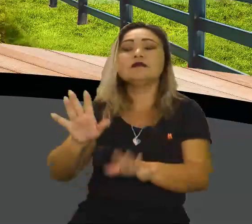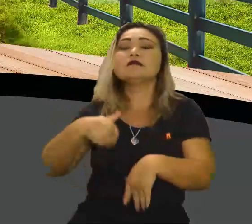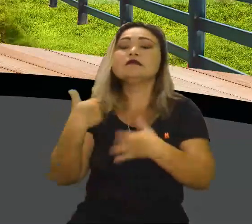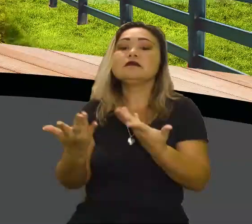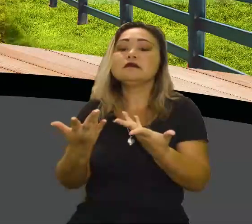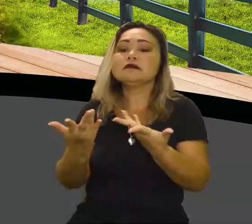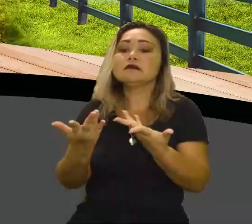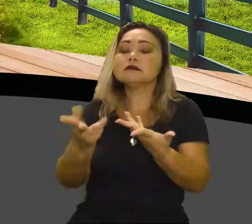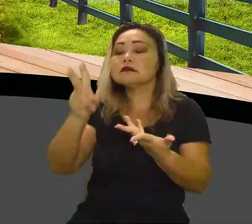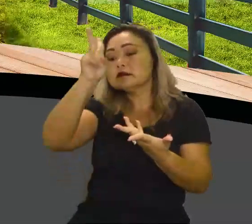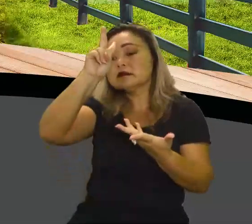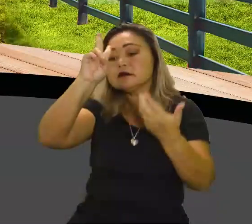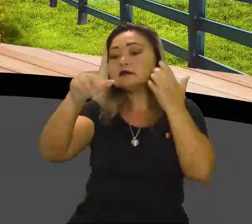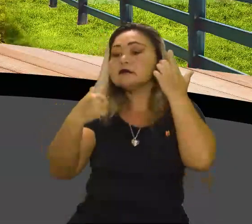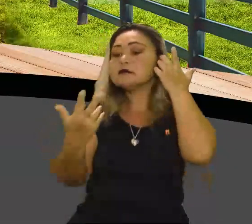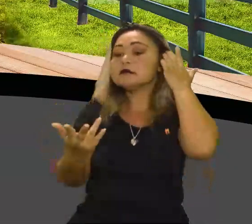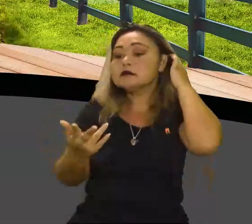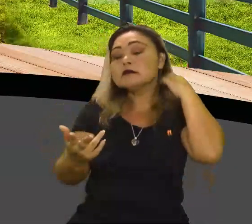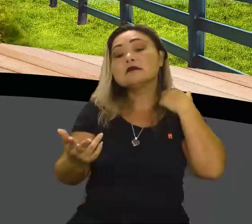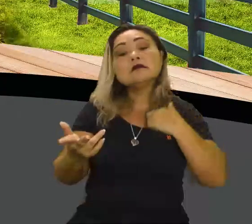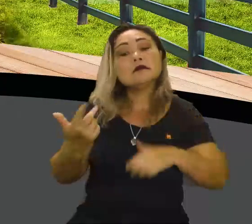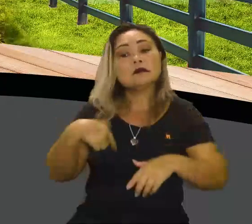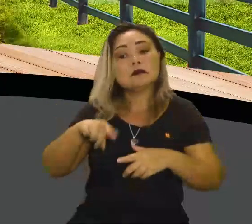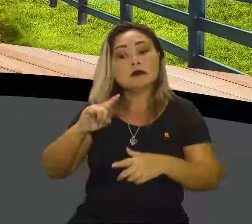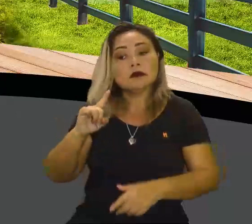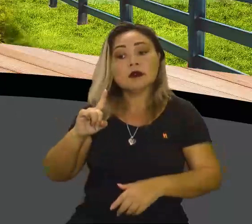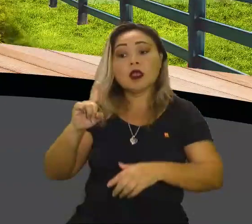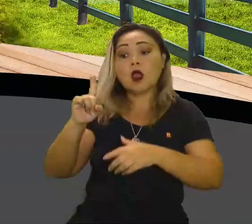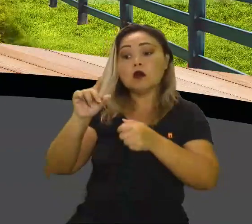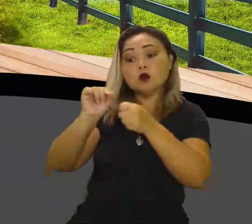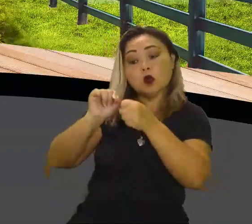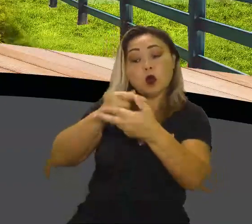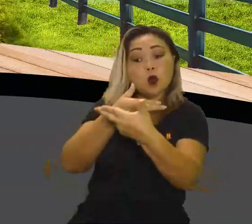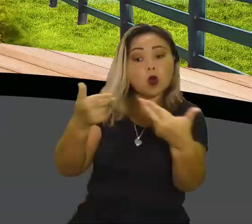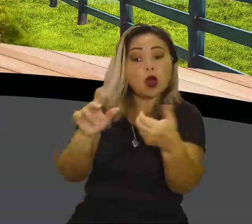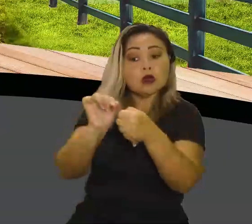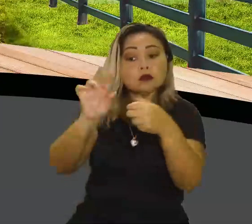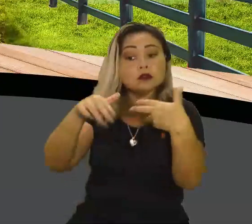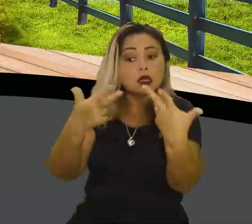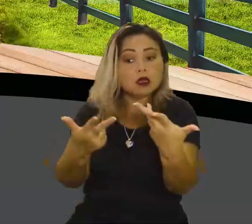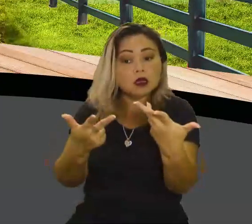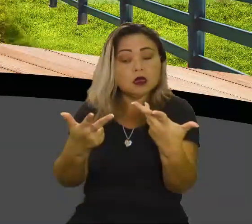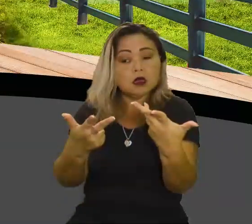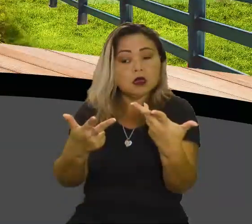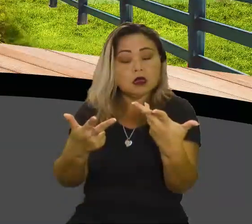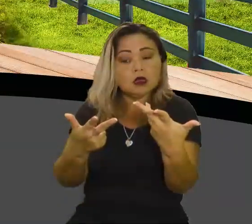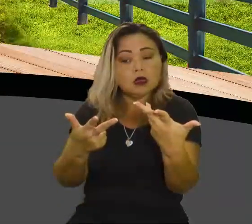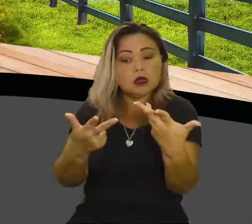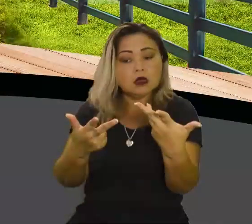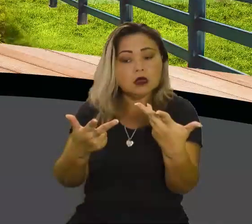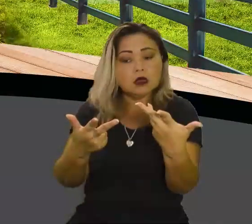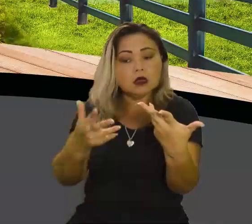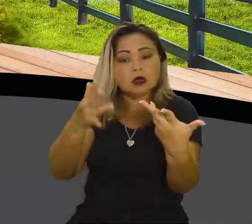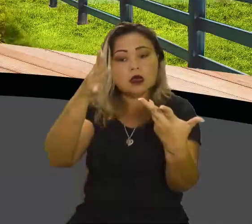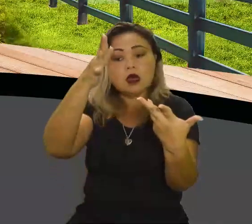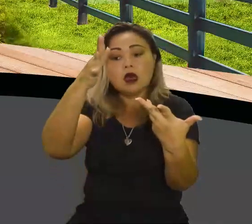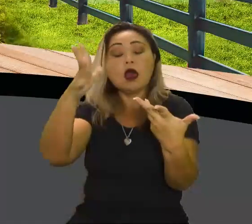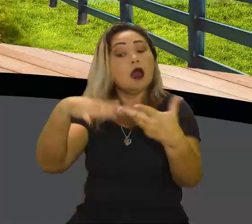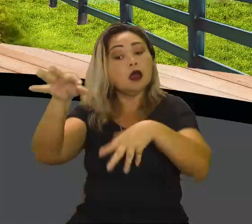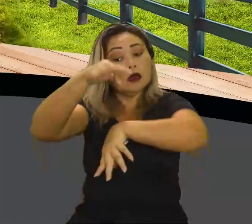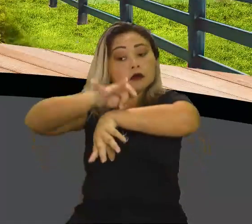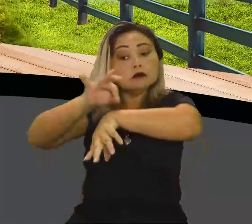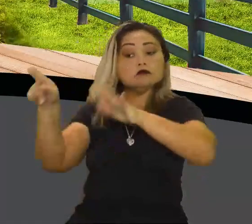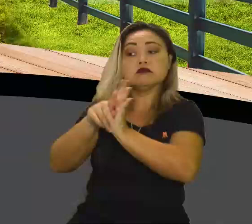Sempre lembrando uma coisa, galerinha. Uma das práticas, né, de se utilizar essas abelhas africanizadas,